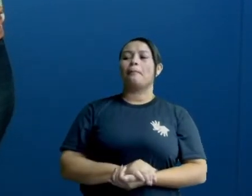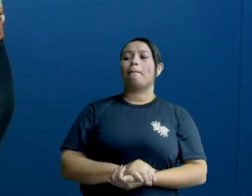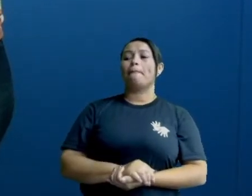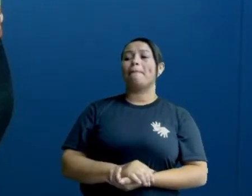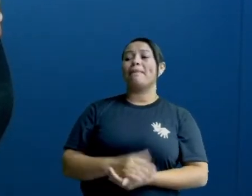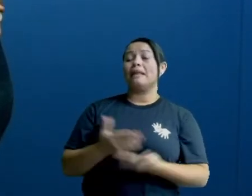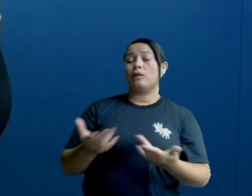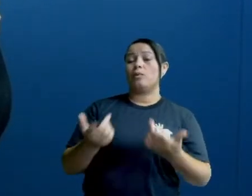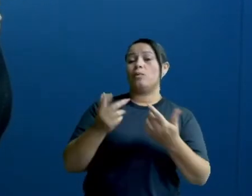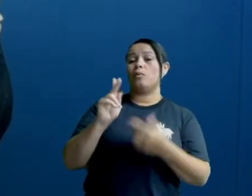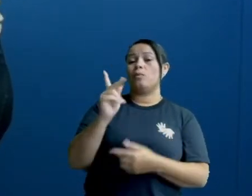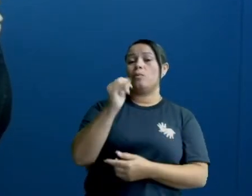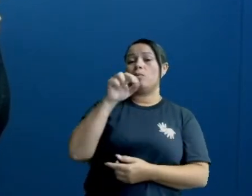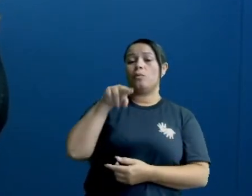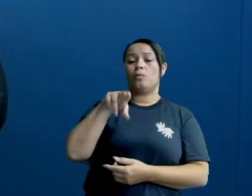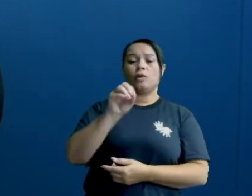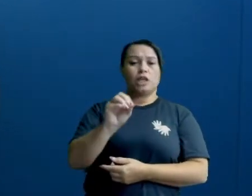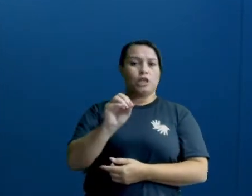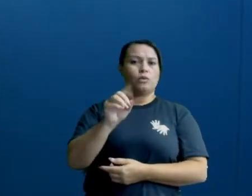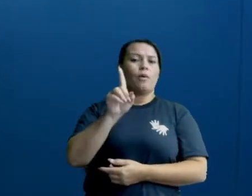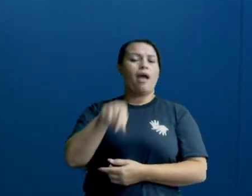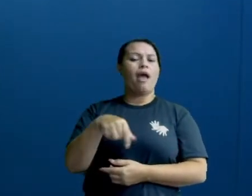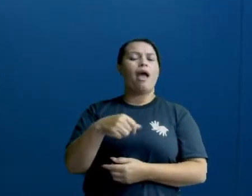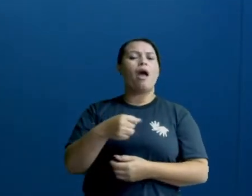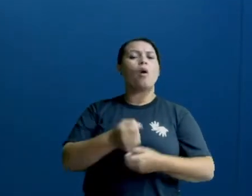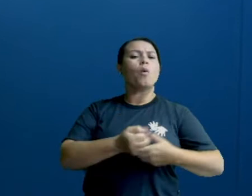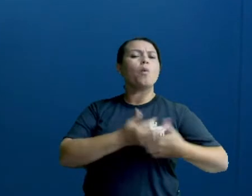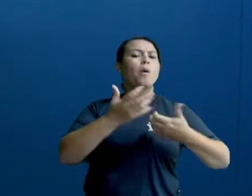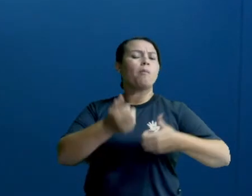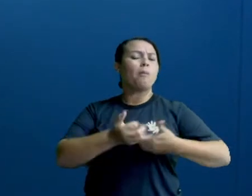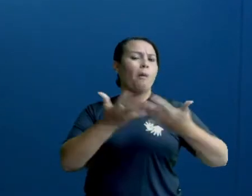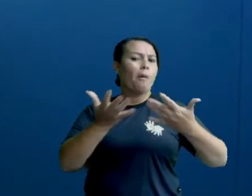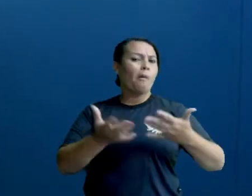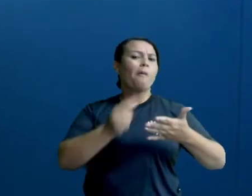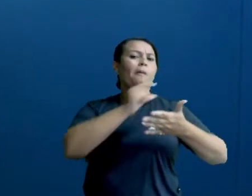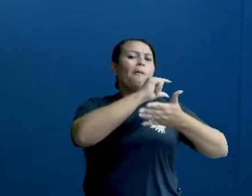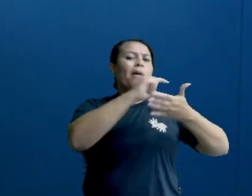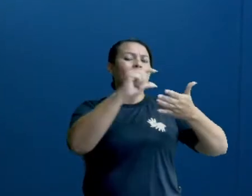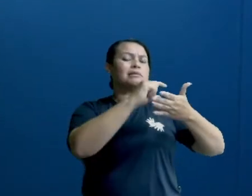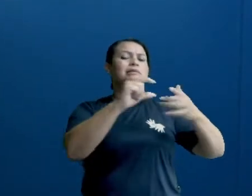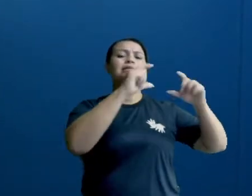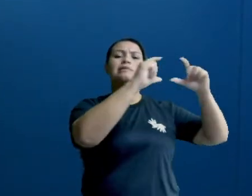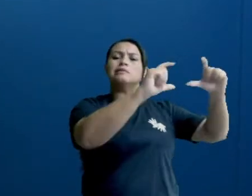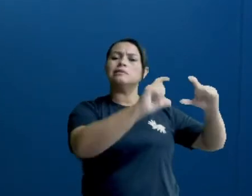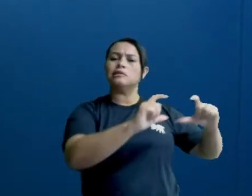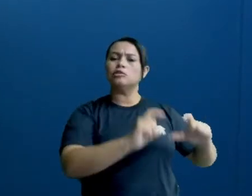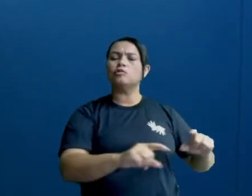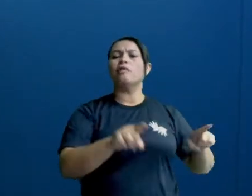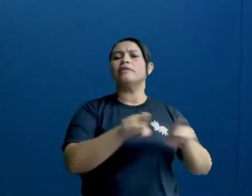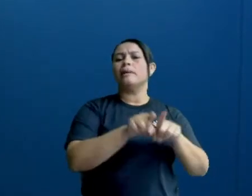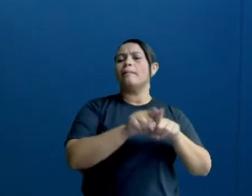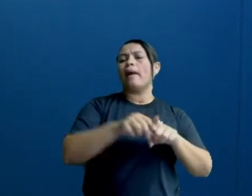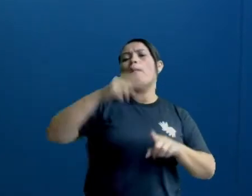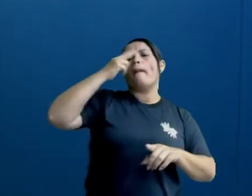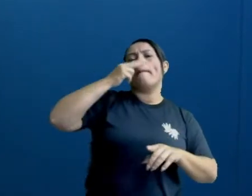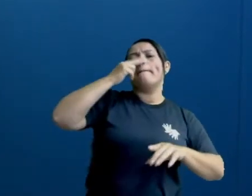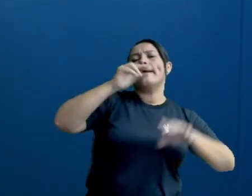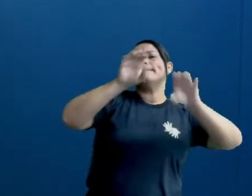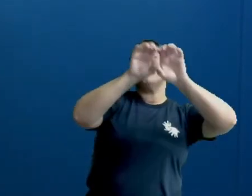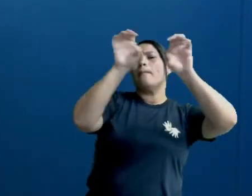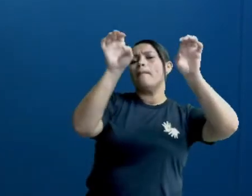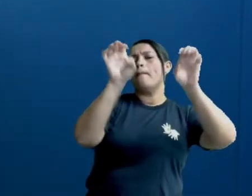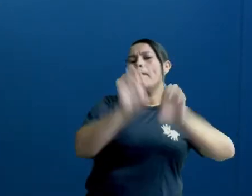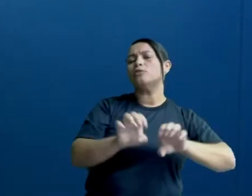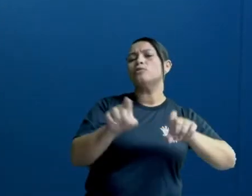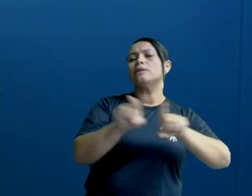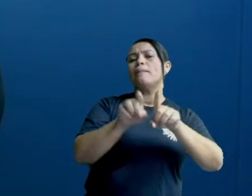Então, o hino é uma poesia métrica de estrofes sucessivas, com a mesma estrutura e